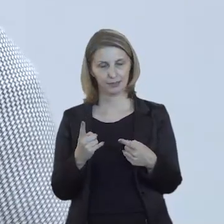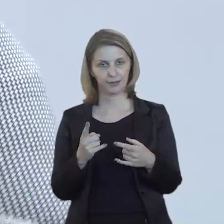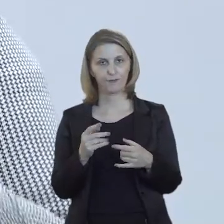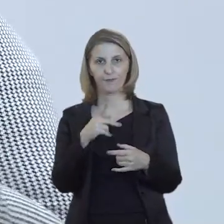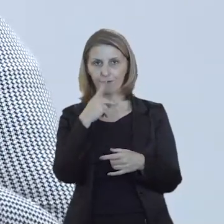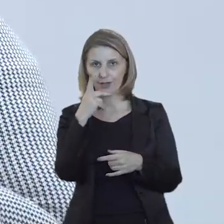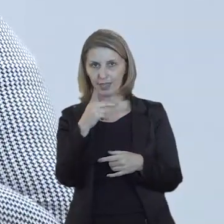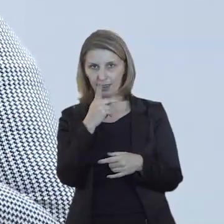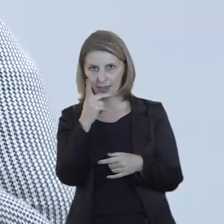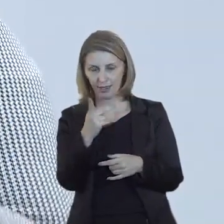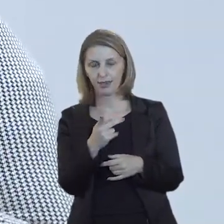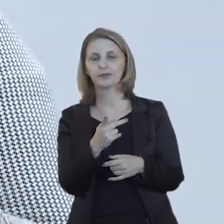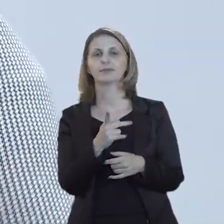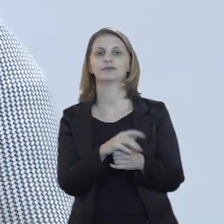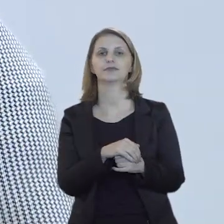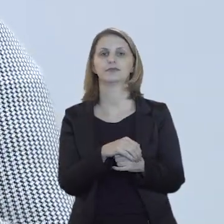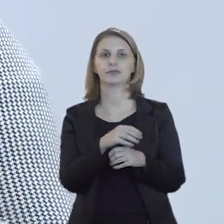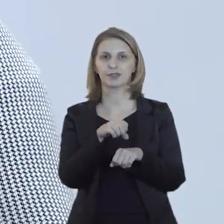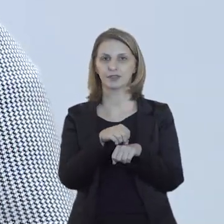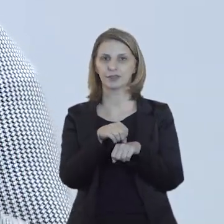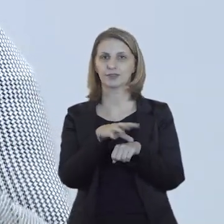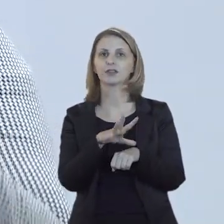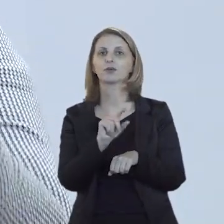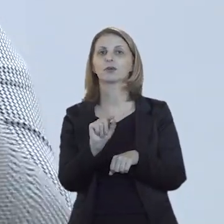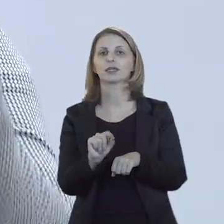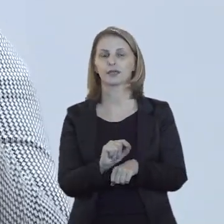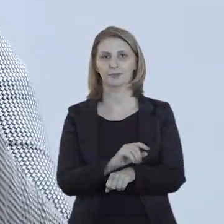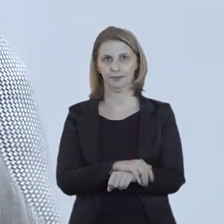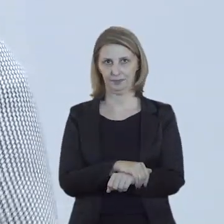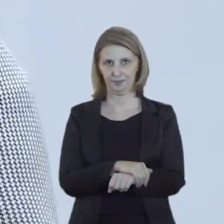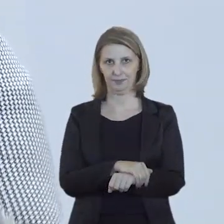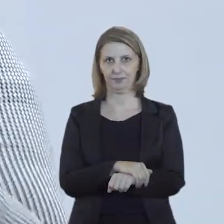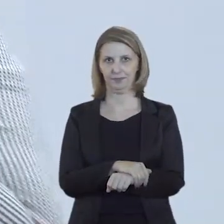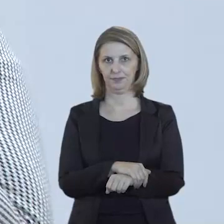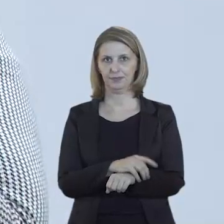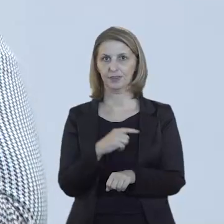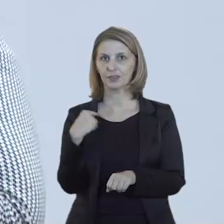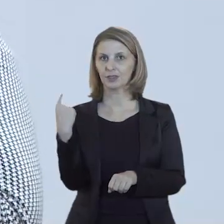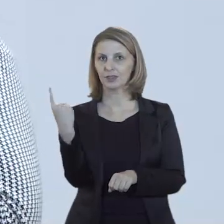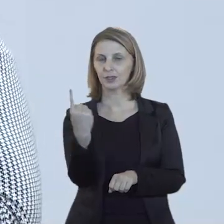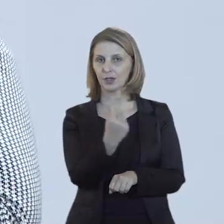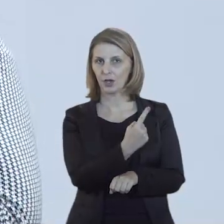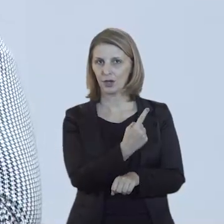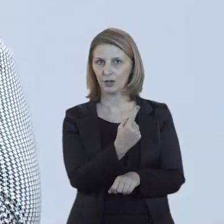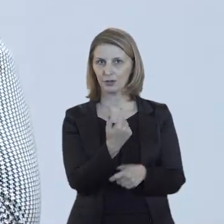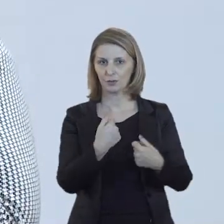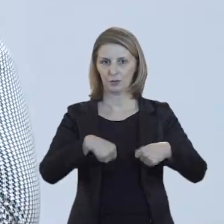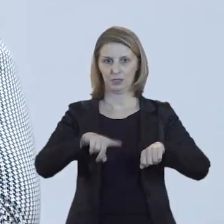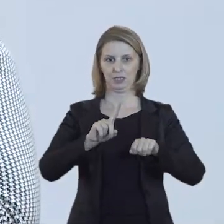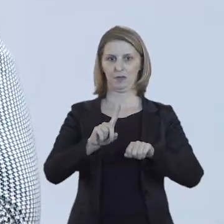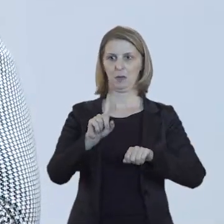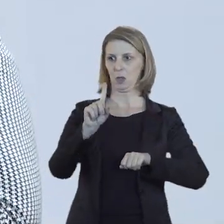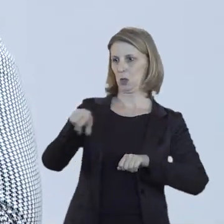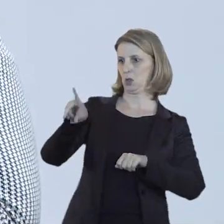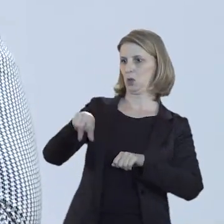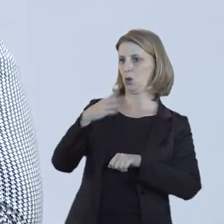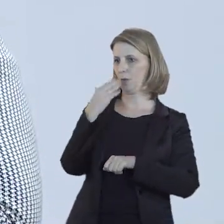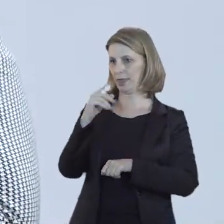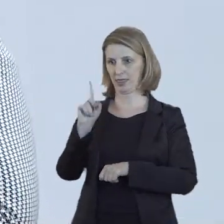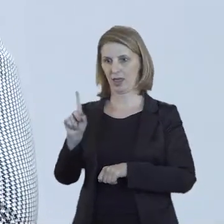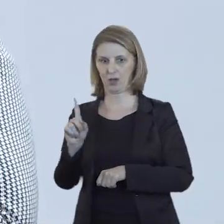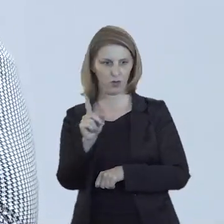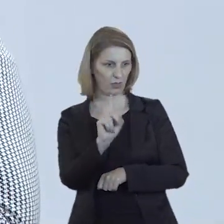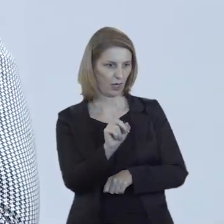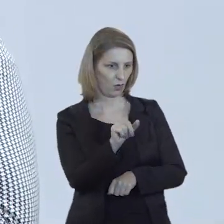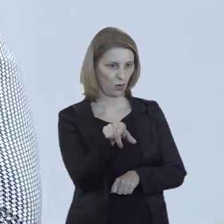né? Mas o que eu queria falar e deixar, né, essa questão é que a gente não precisa